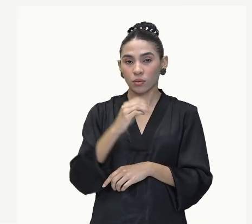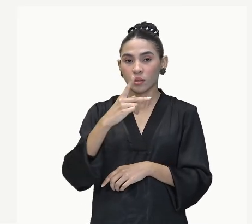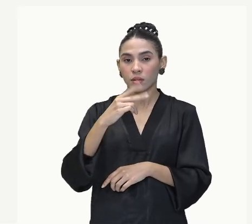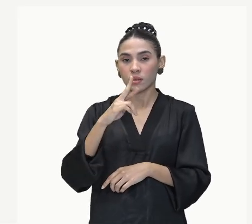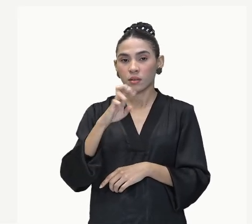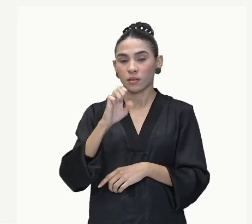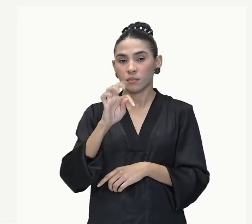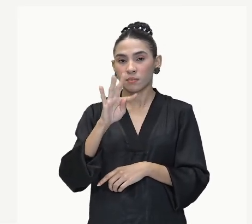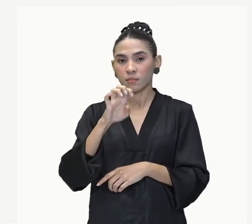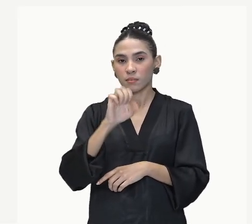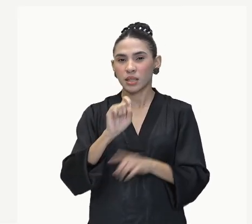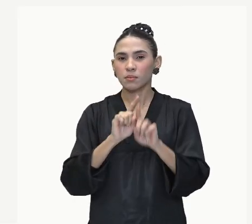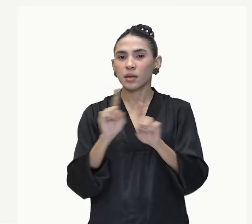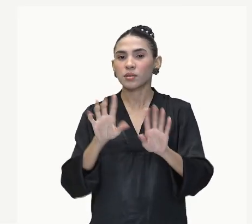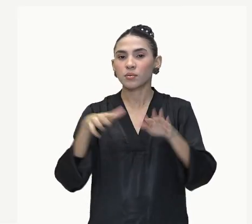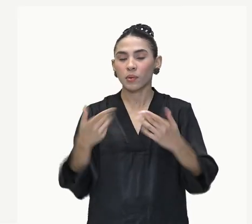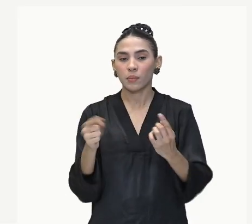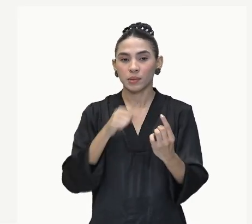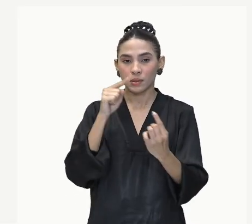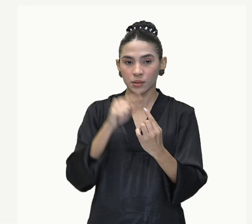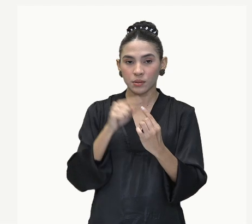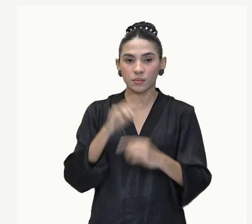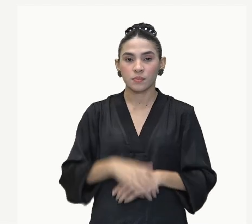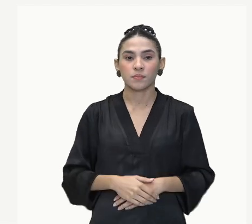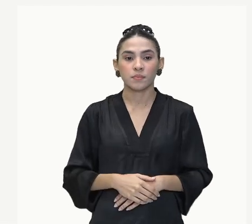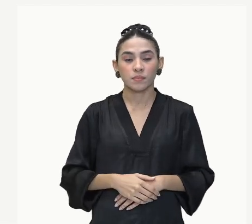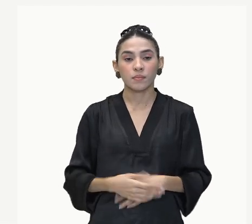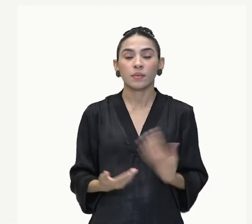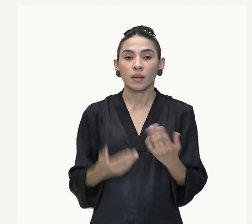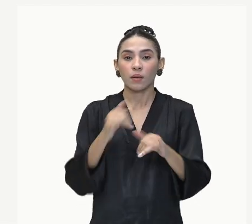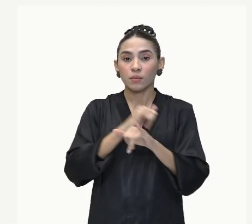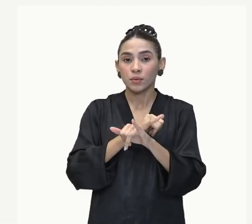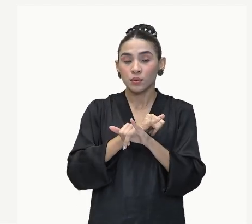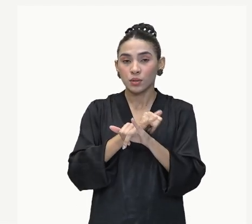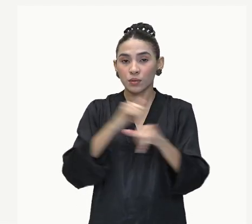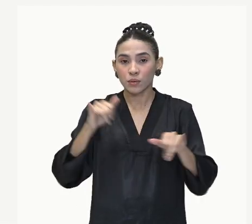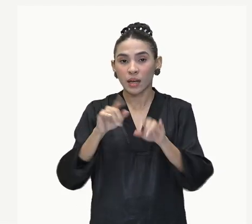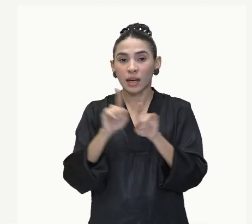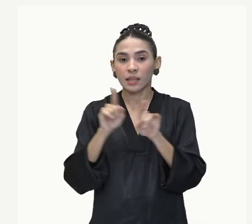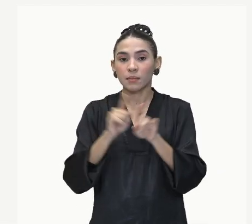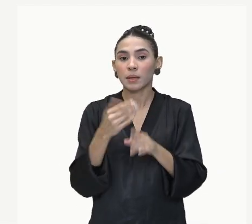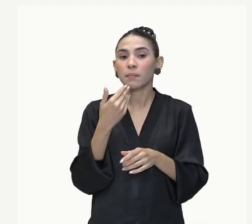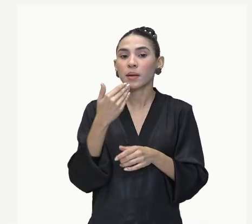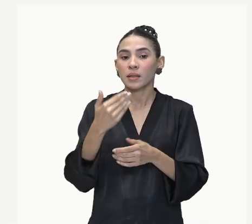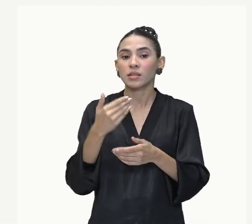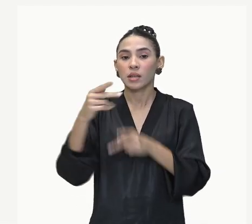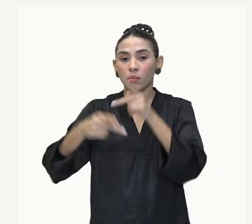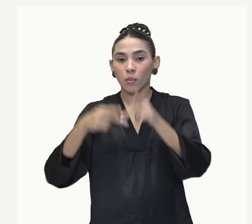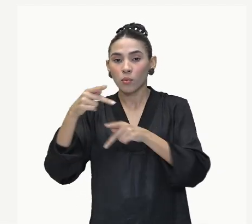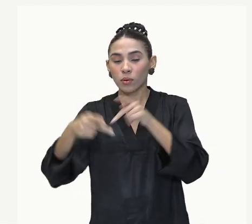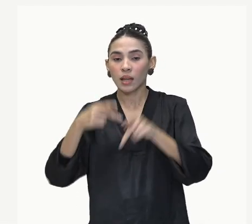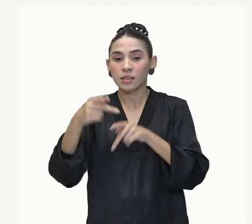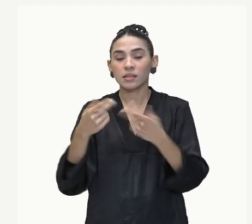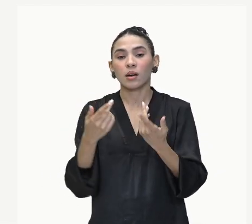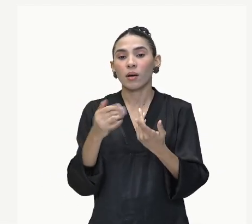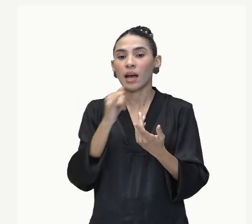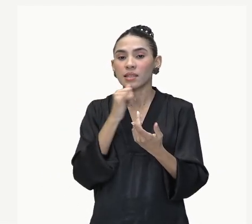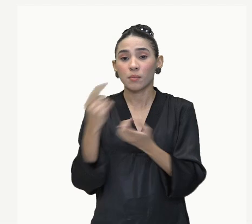os objetivos dessa coluna? Mobilizar a população para combater as injustiças